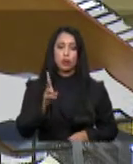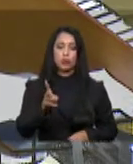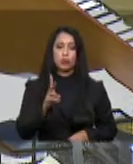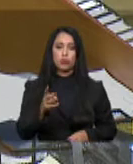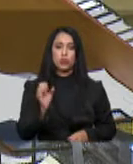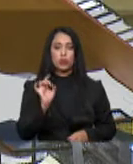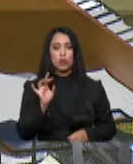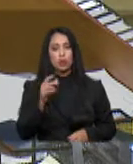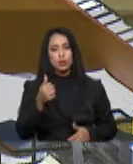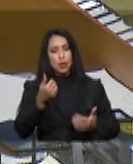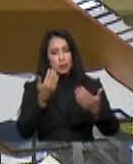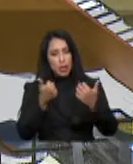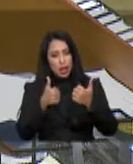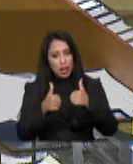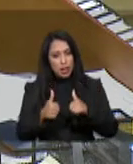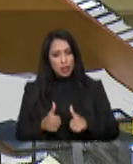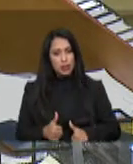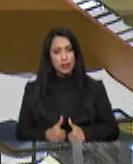de especulação.